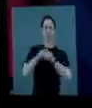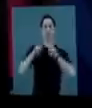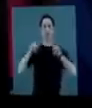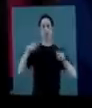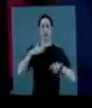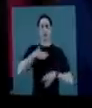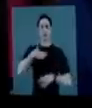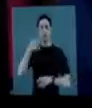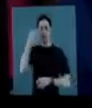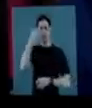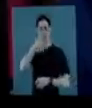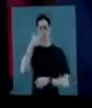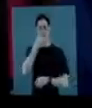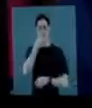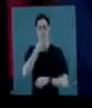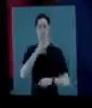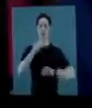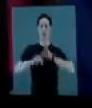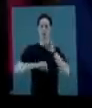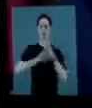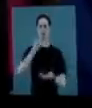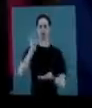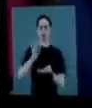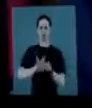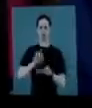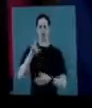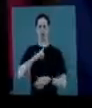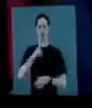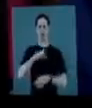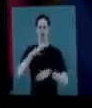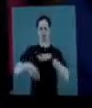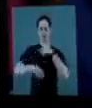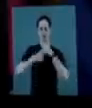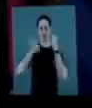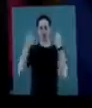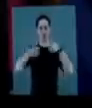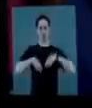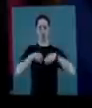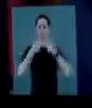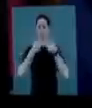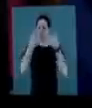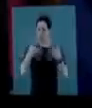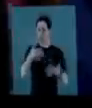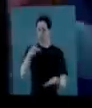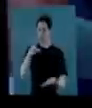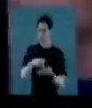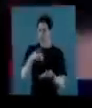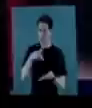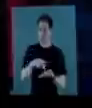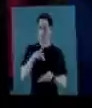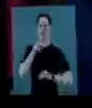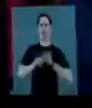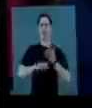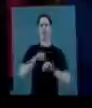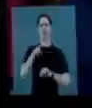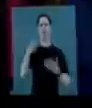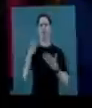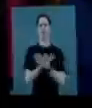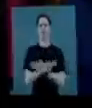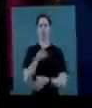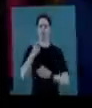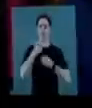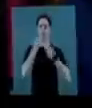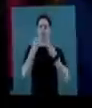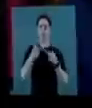meu depoimento aonde é de fato ali tem que ser dito a verdade foi ali dito a verdade